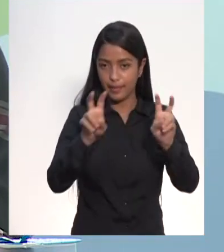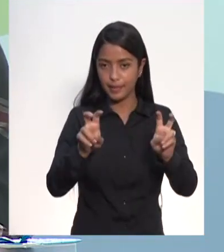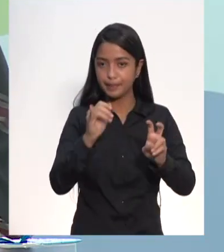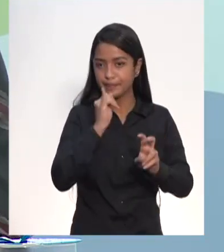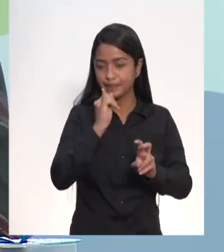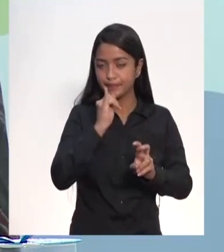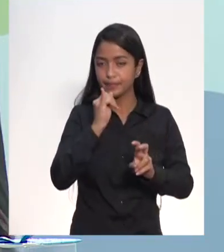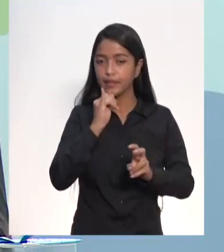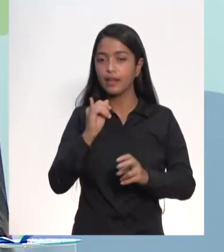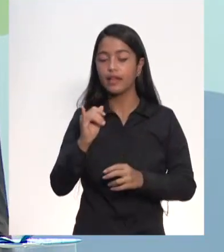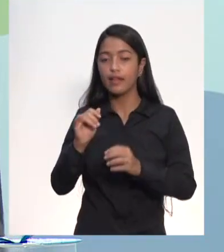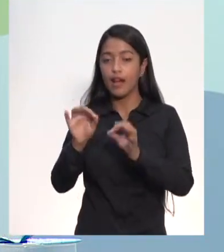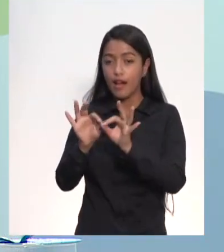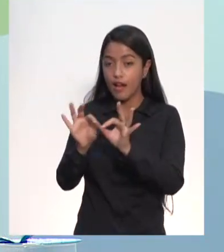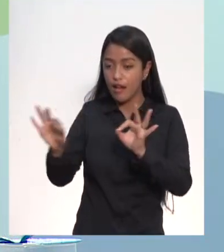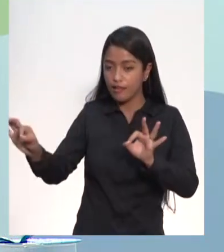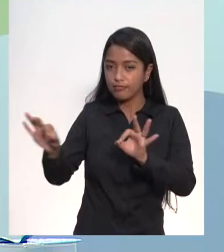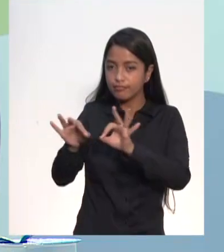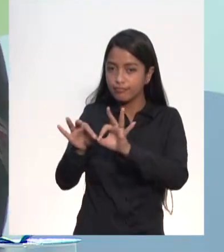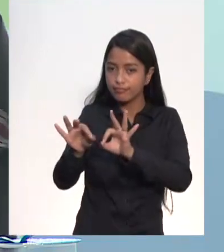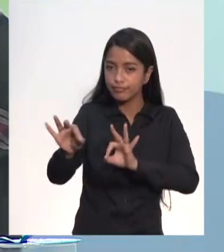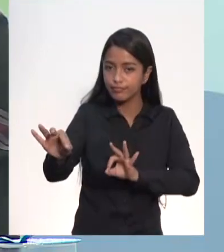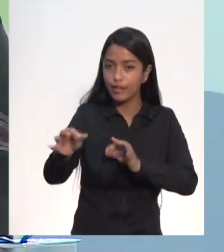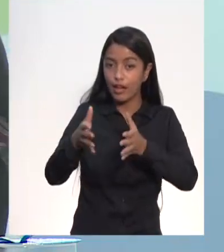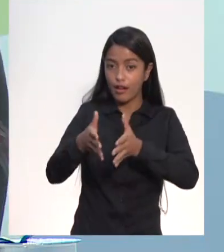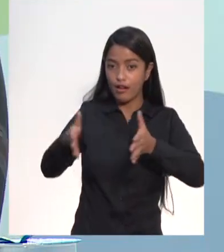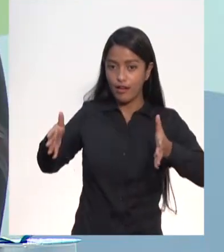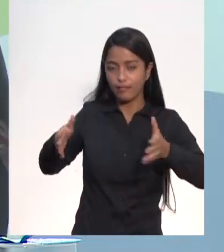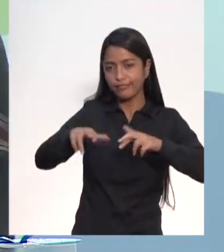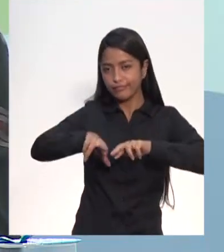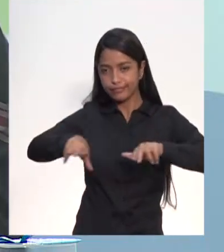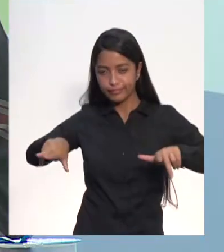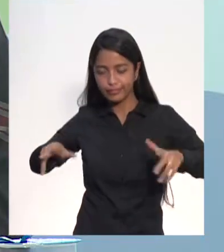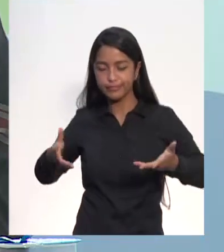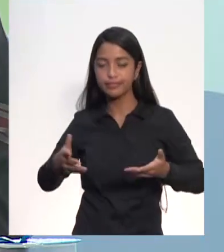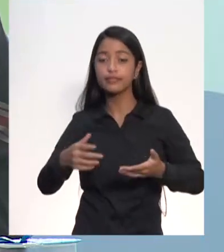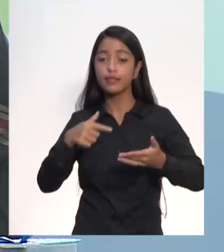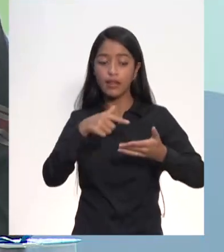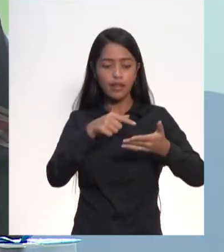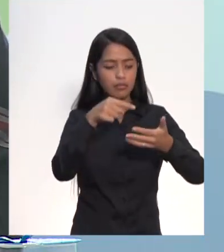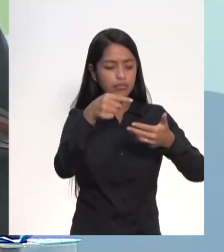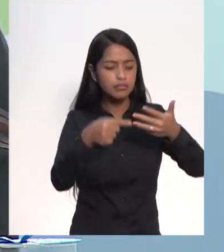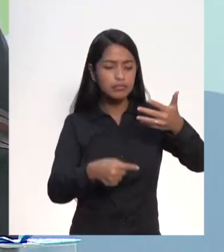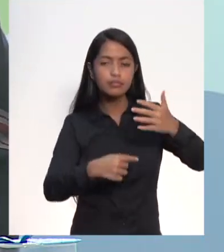grandezas e medidas. As habilidades, você tem as habilidades que ali